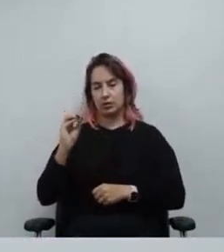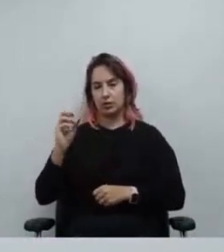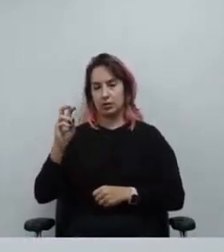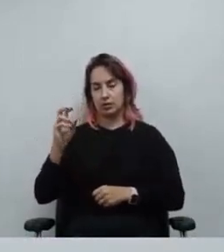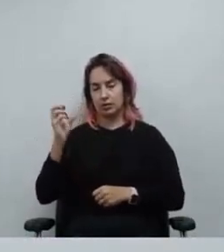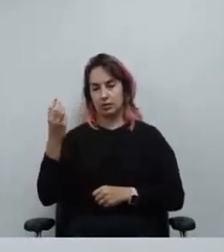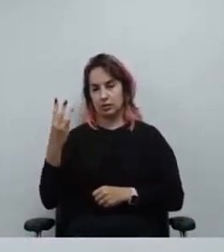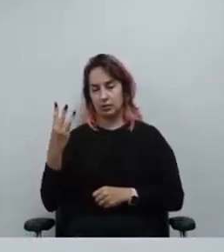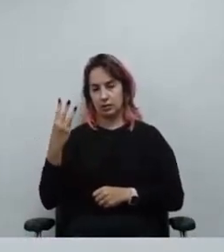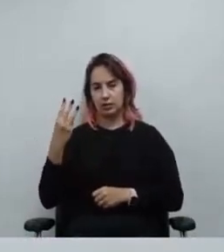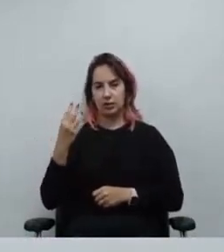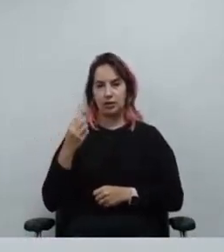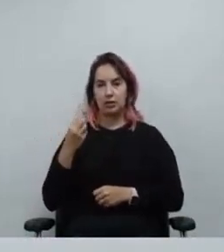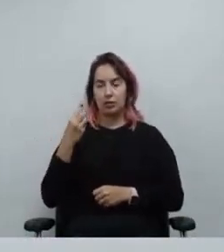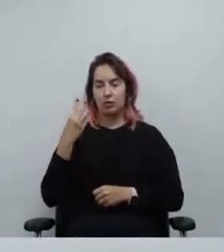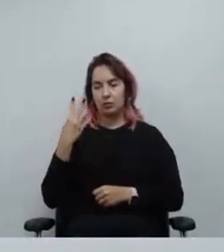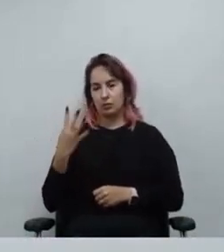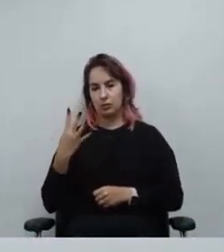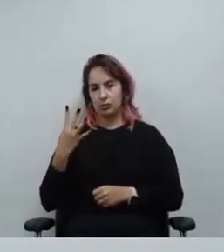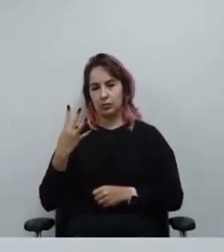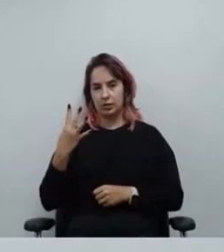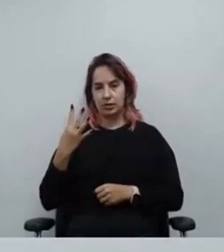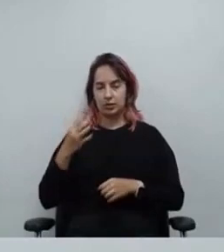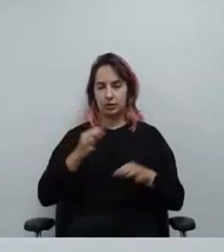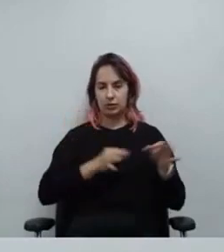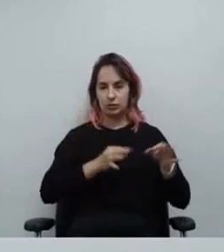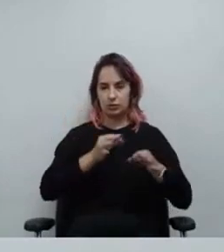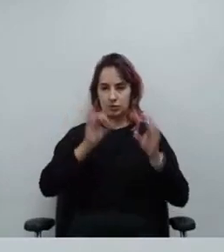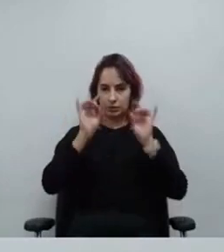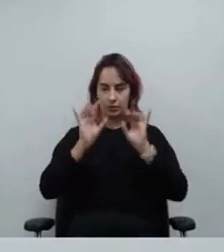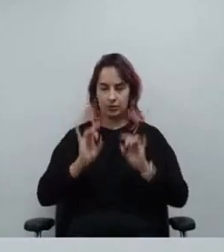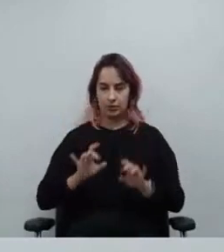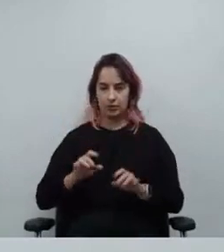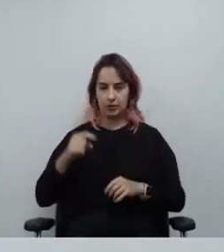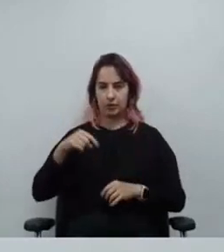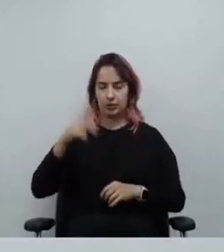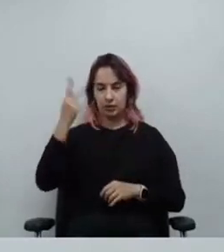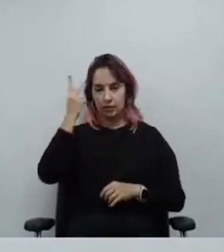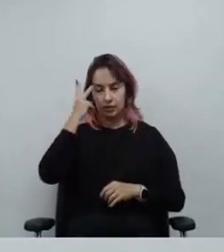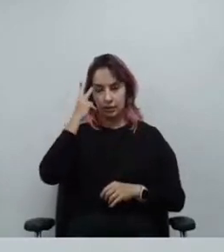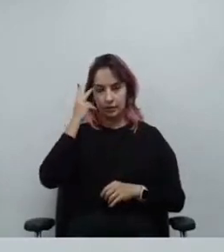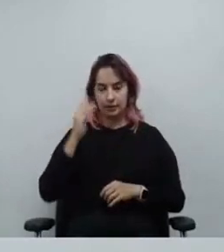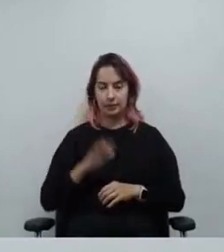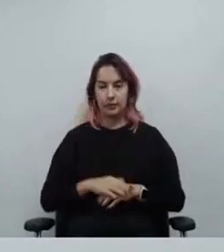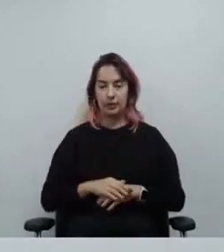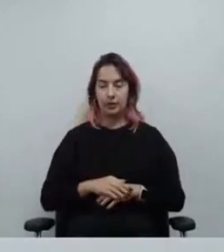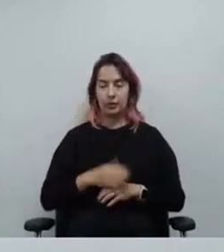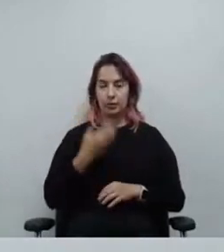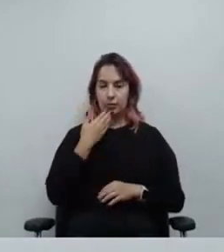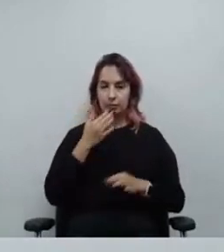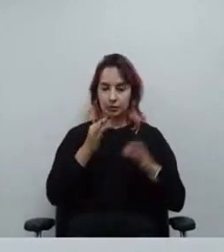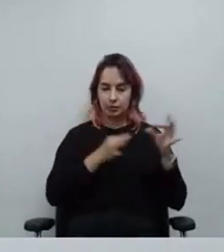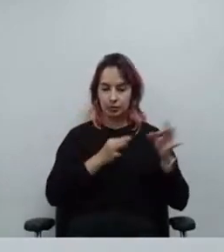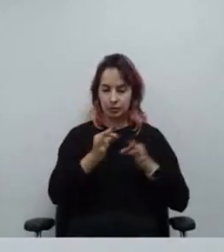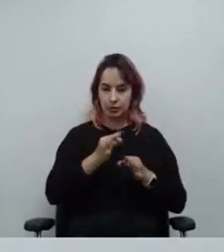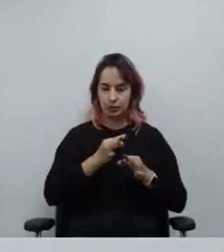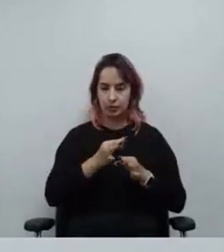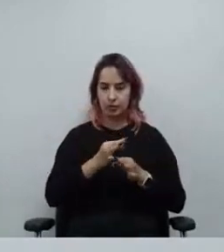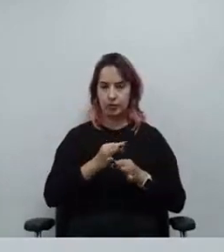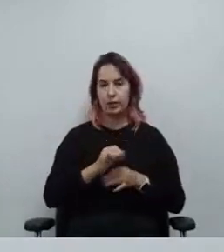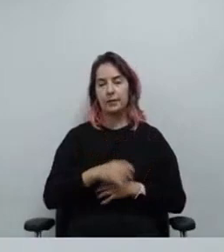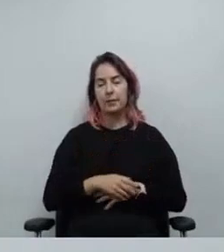101809040-2024-823-0053 da 4ª Vara do Juizado Especial da Fazenda Pública da Capital. Com a devida retificação, o edital